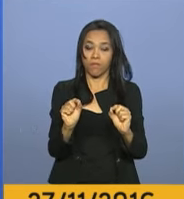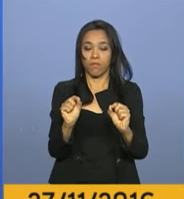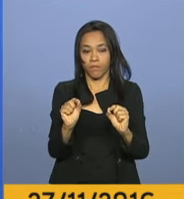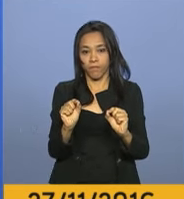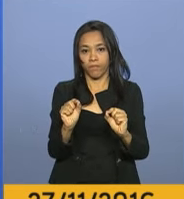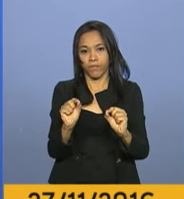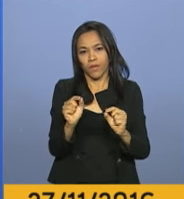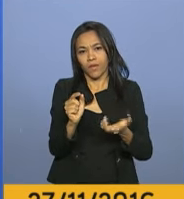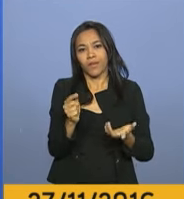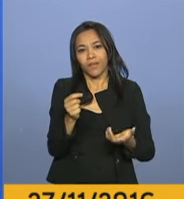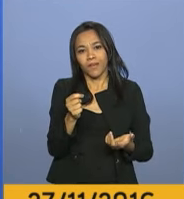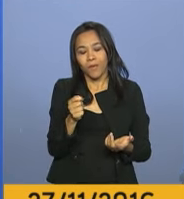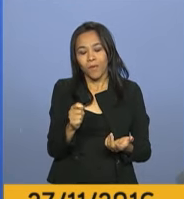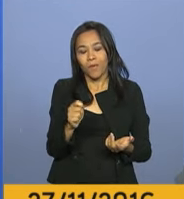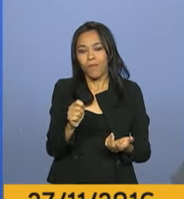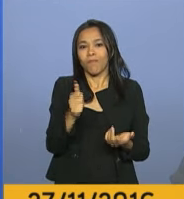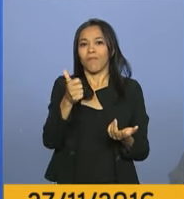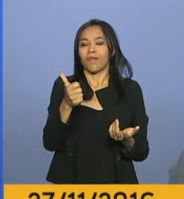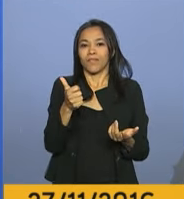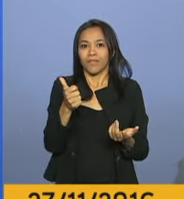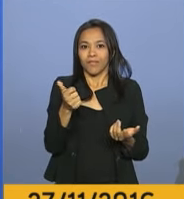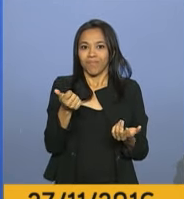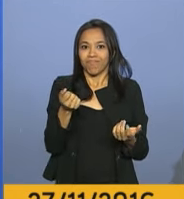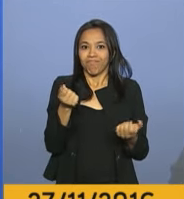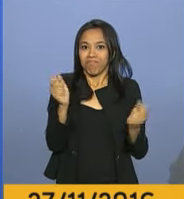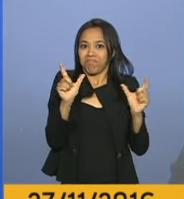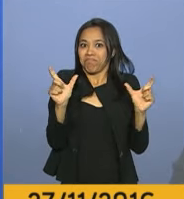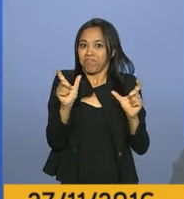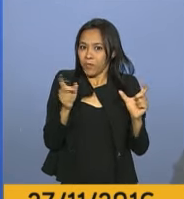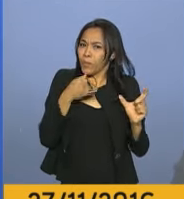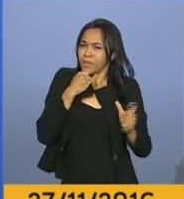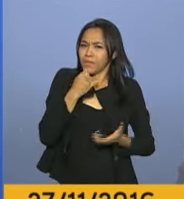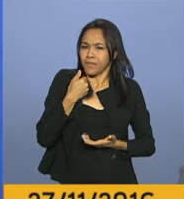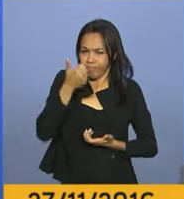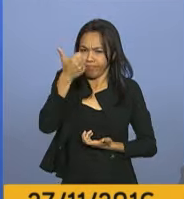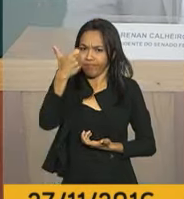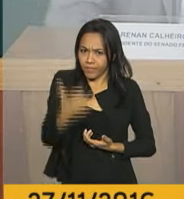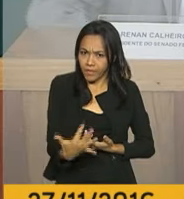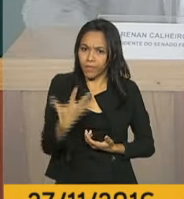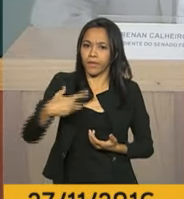fato quase inusitado. Dou exemplo da